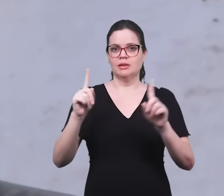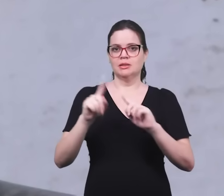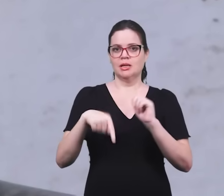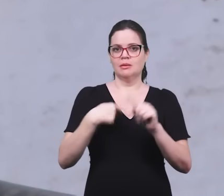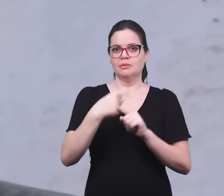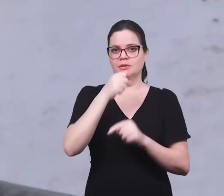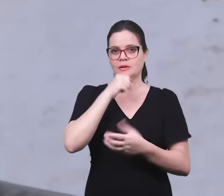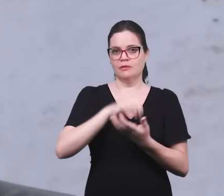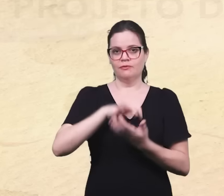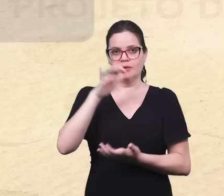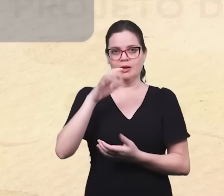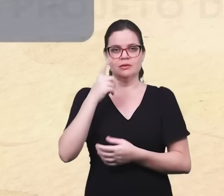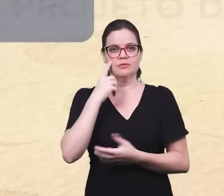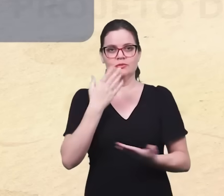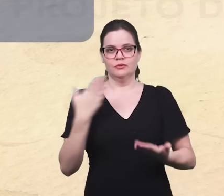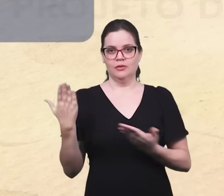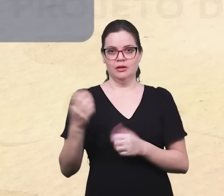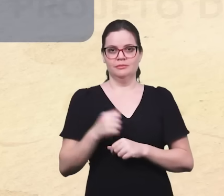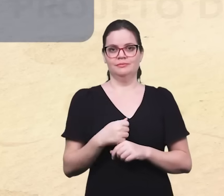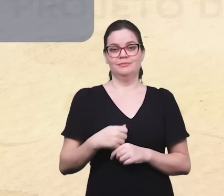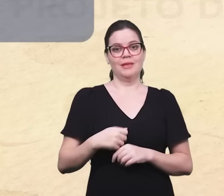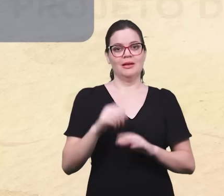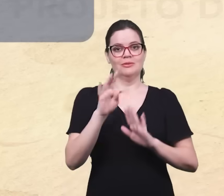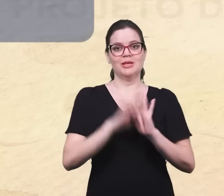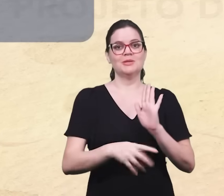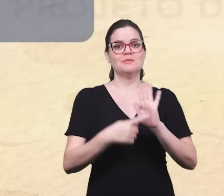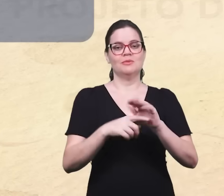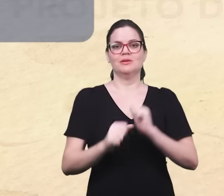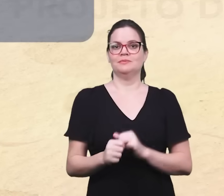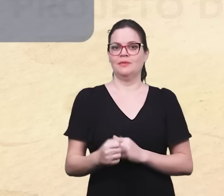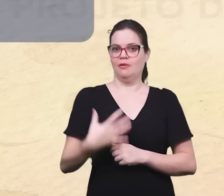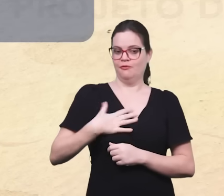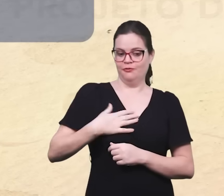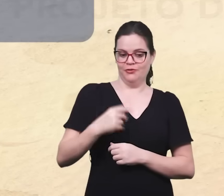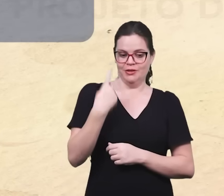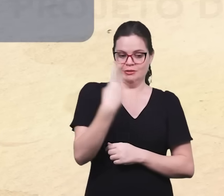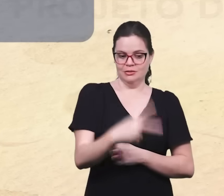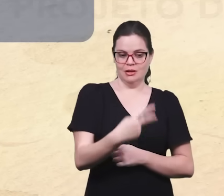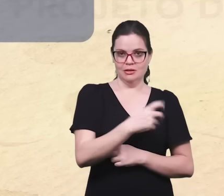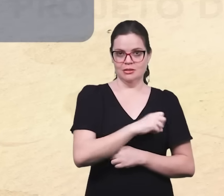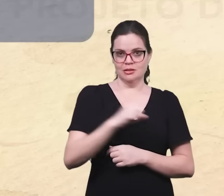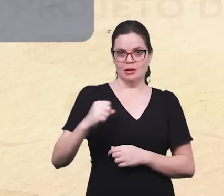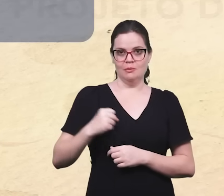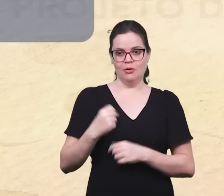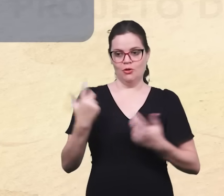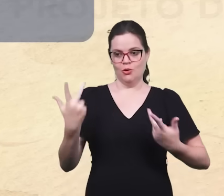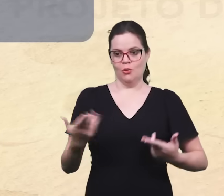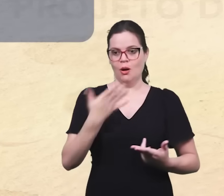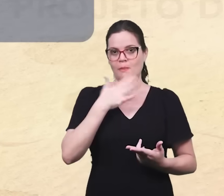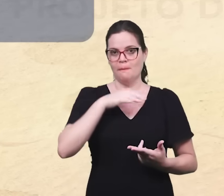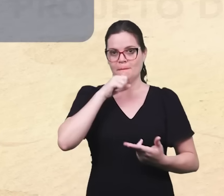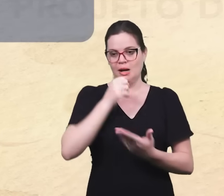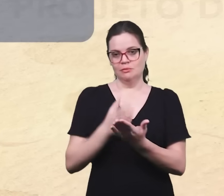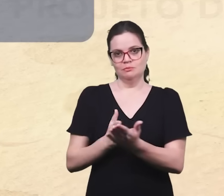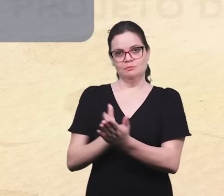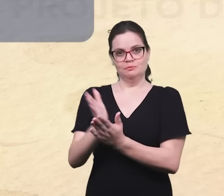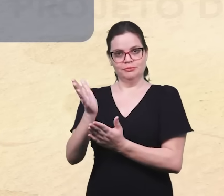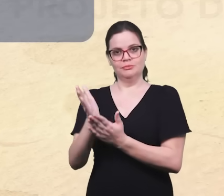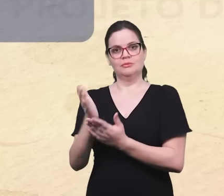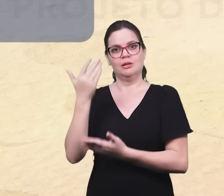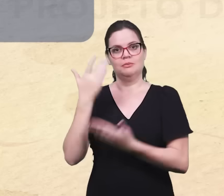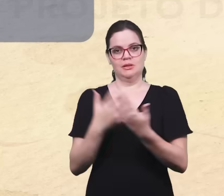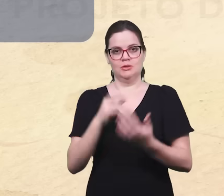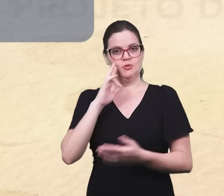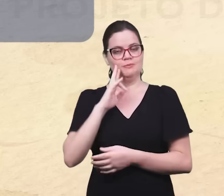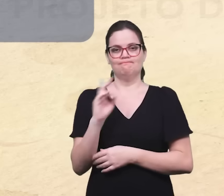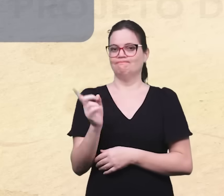velhice, a palavra diz assim, que os seus filhos não andaram nos seus caminhos. Ou seja,